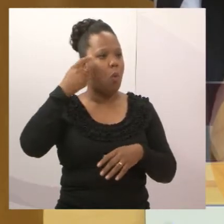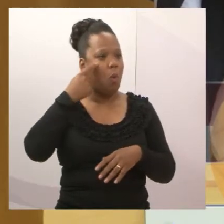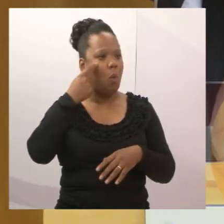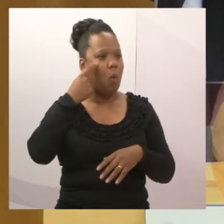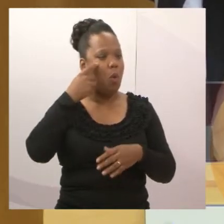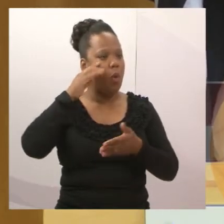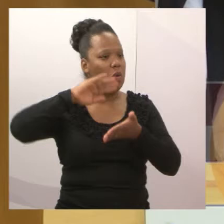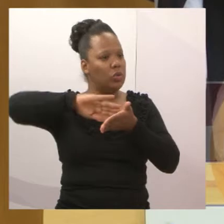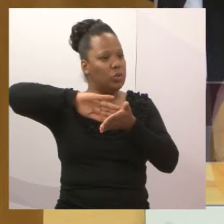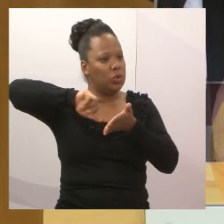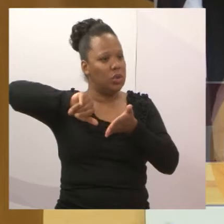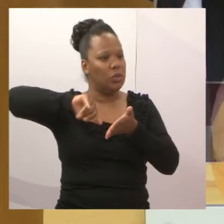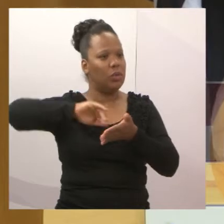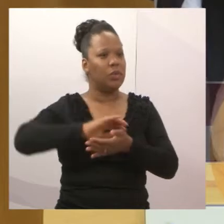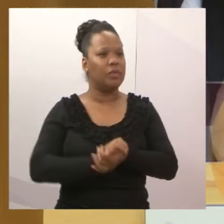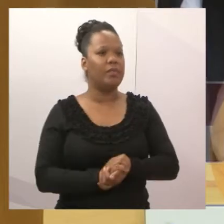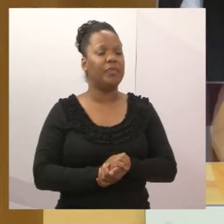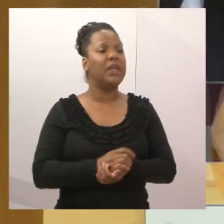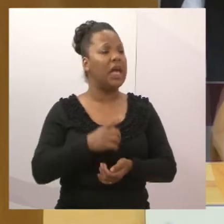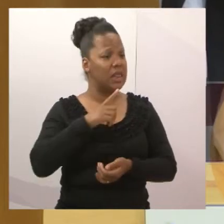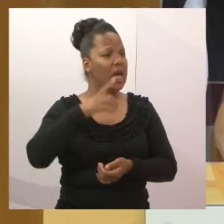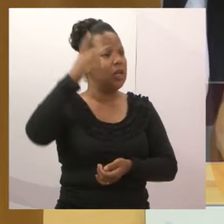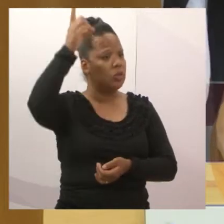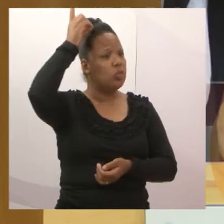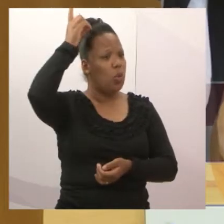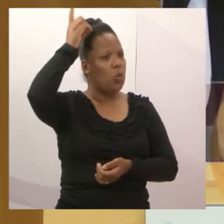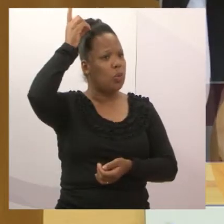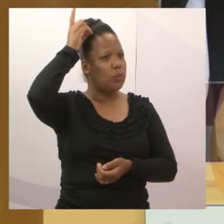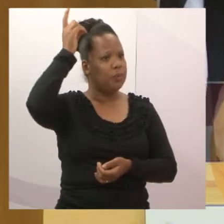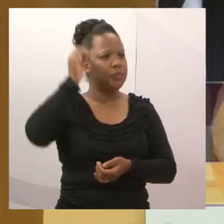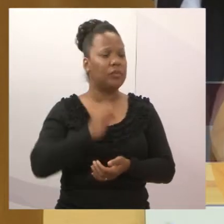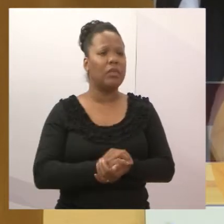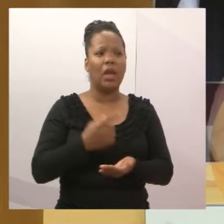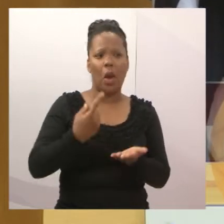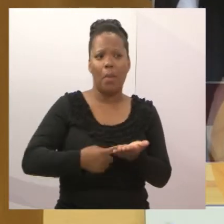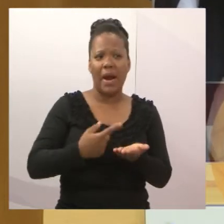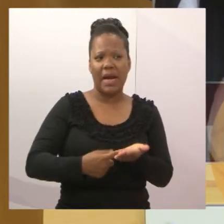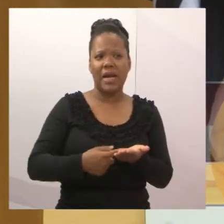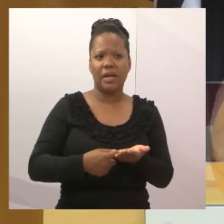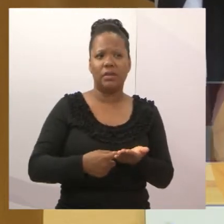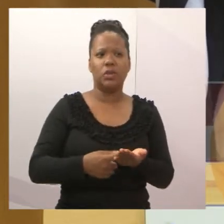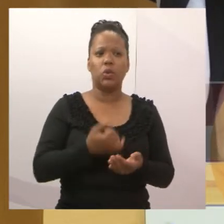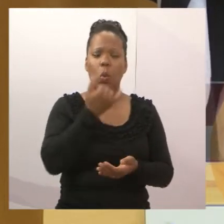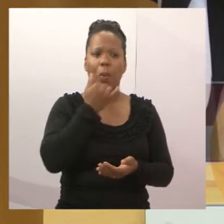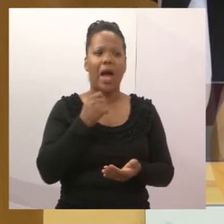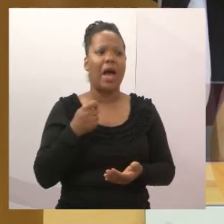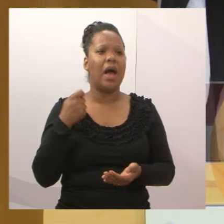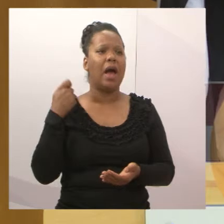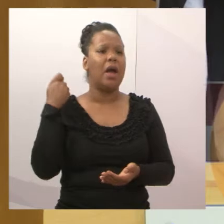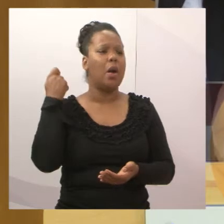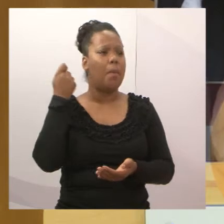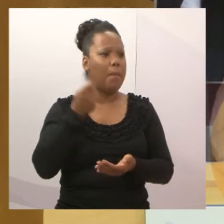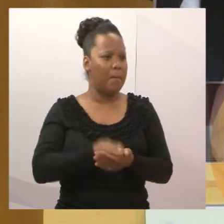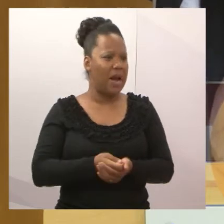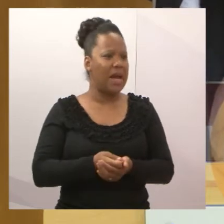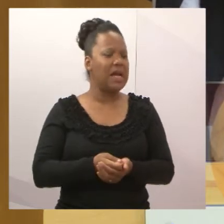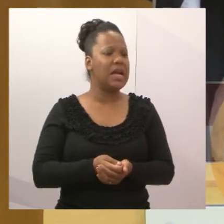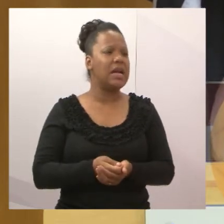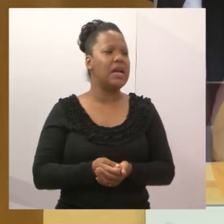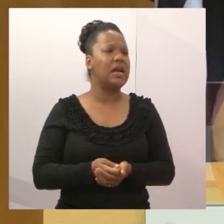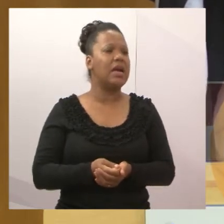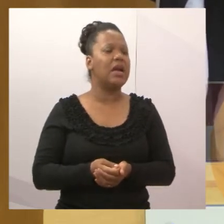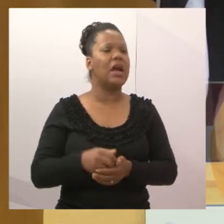tinha dono, né? Foi resgatado da rua. Eu arquei com a cirurgia do animal. Eu não, a ONG Patas da Amizade, da qual hoje eu sou